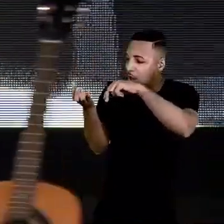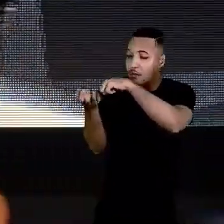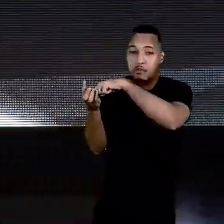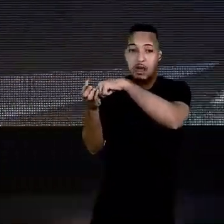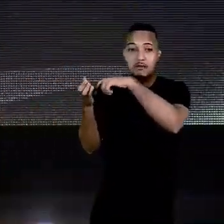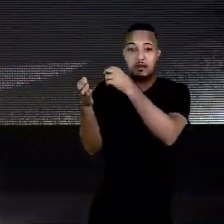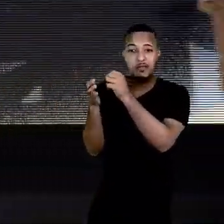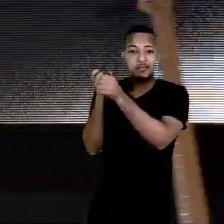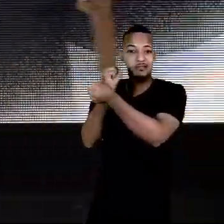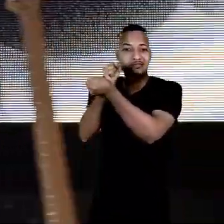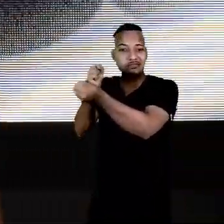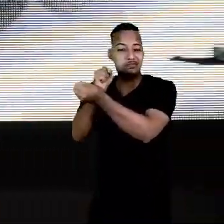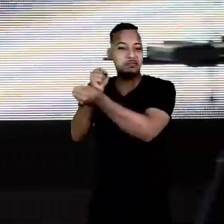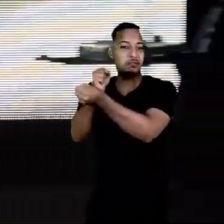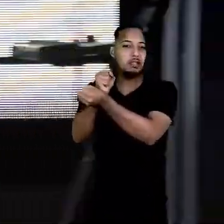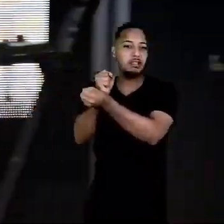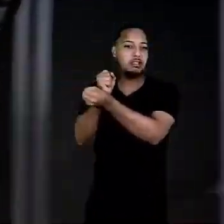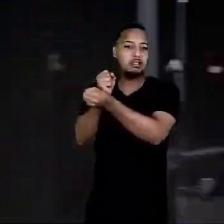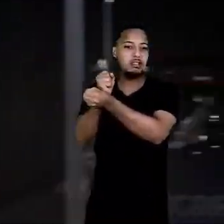espinhos o prendiam.